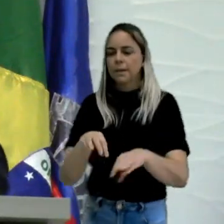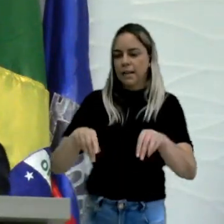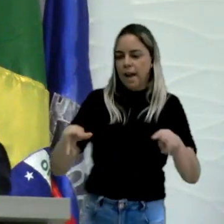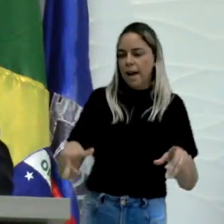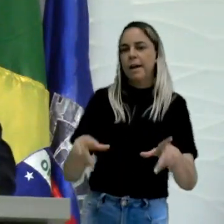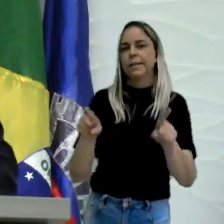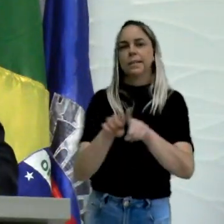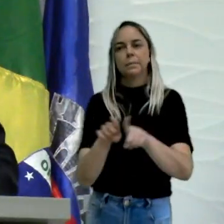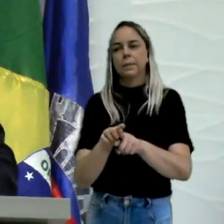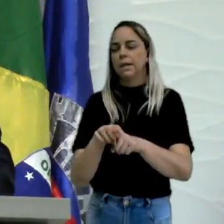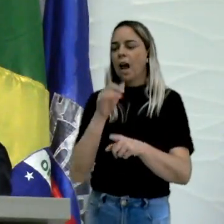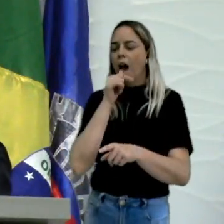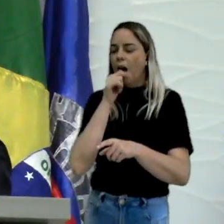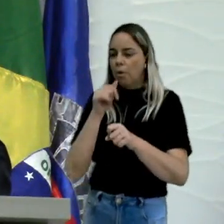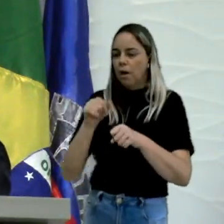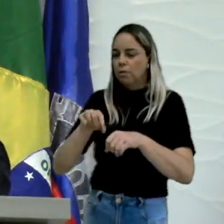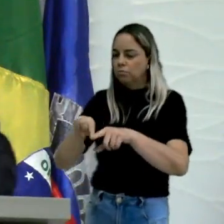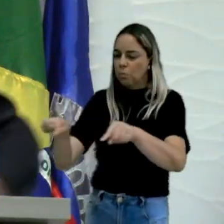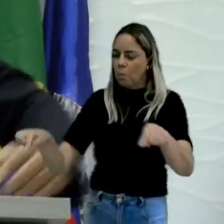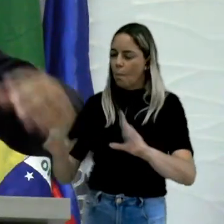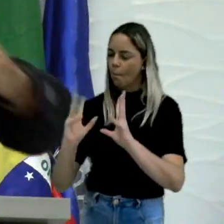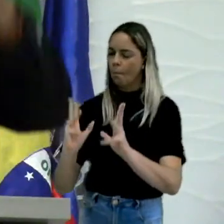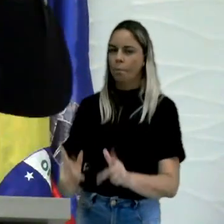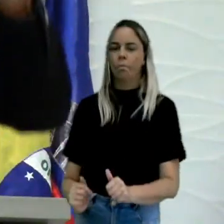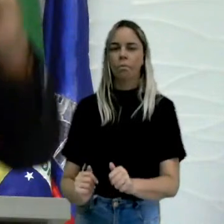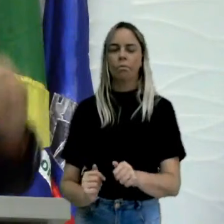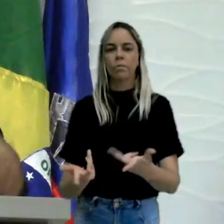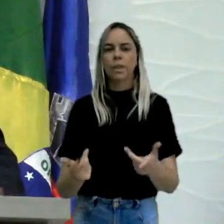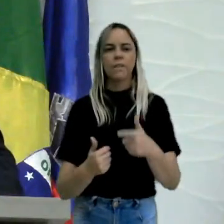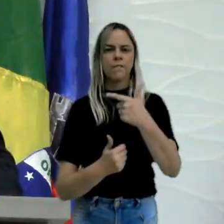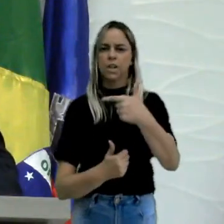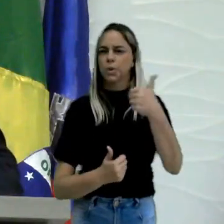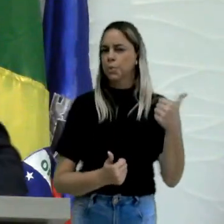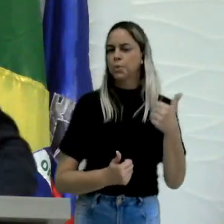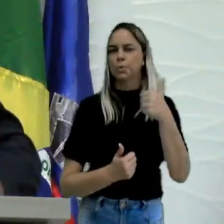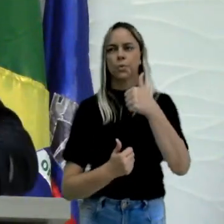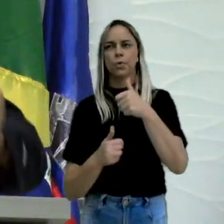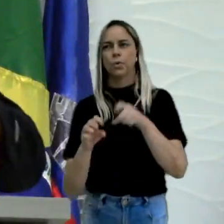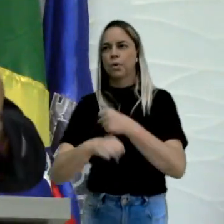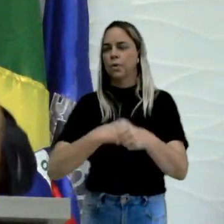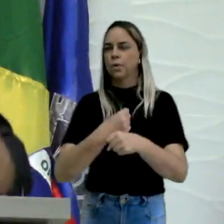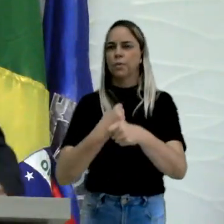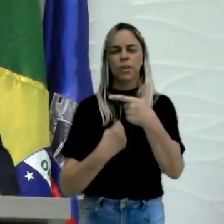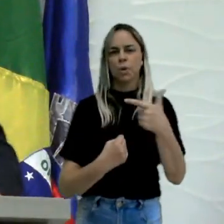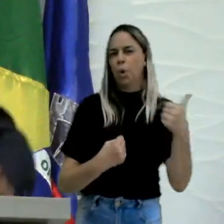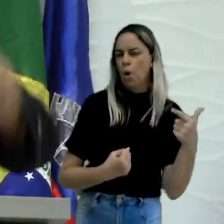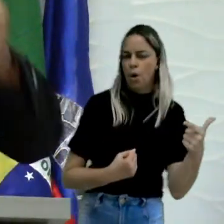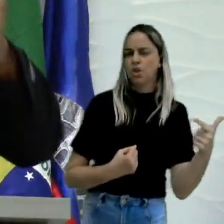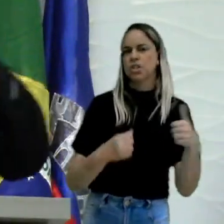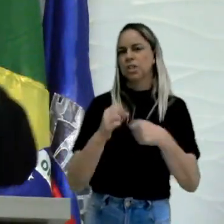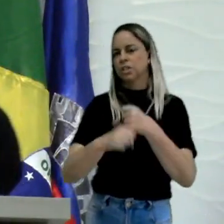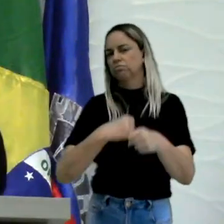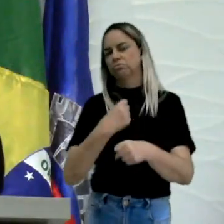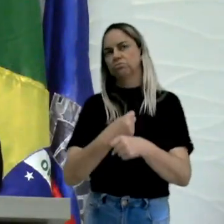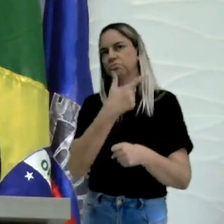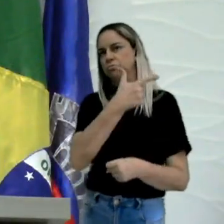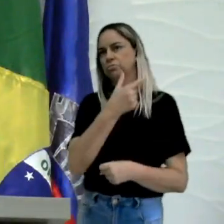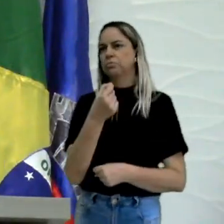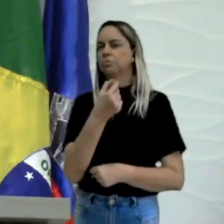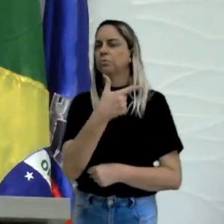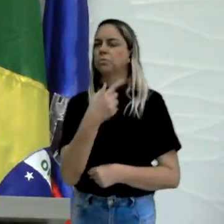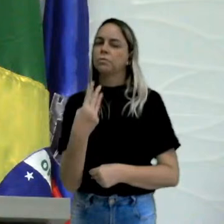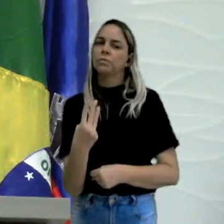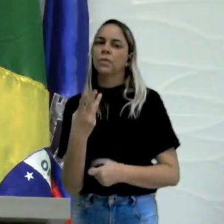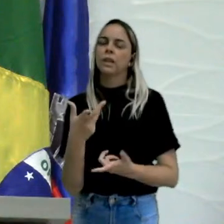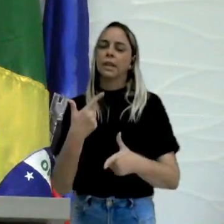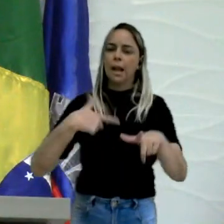água, é 21, 22, 23, todos os anos. Vem trabalhando pela população de São Bento que